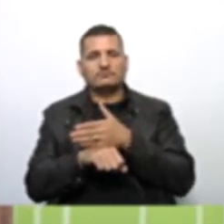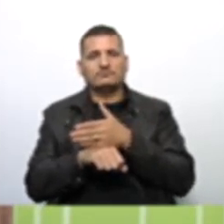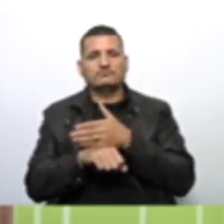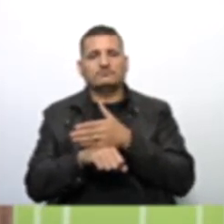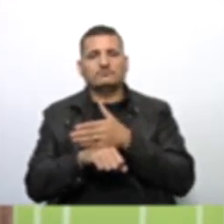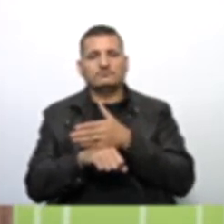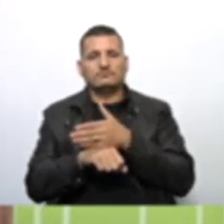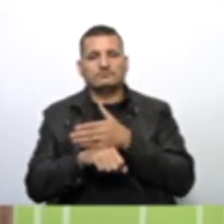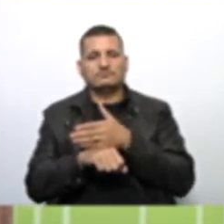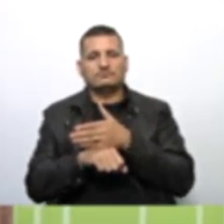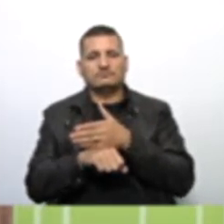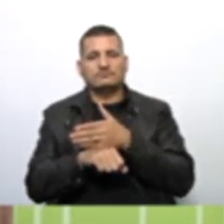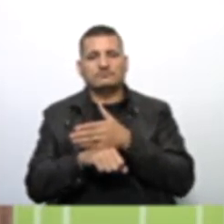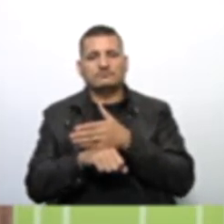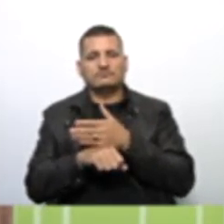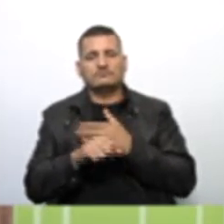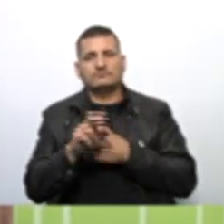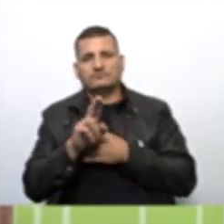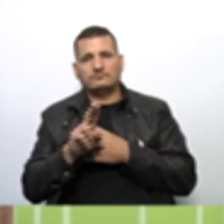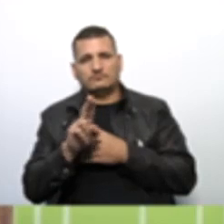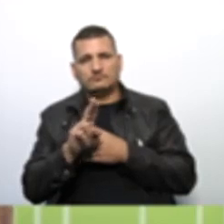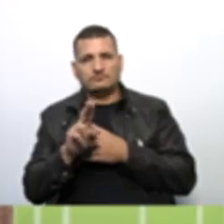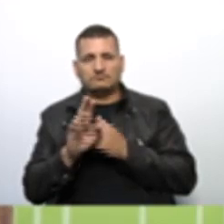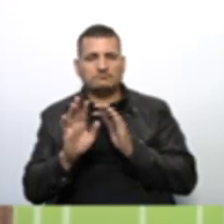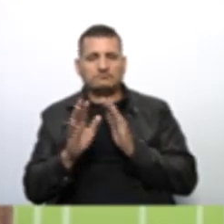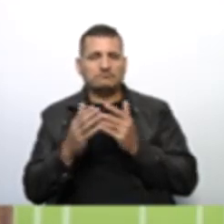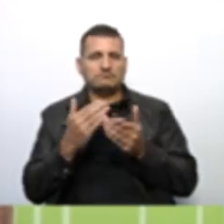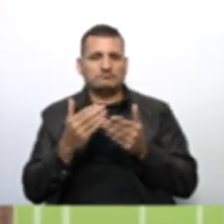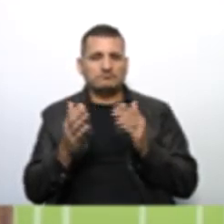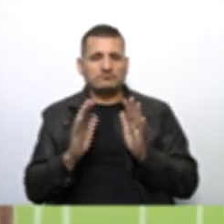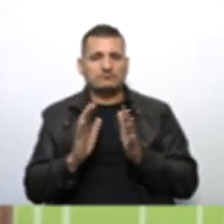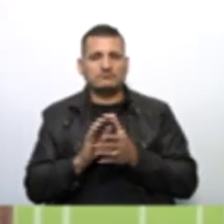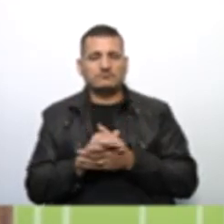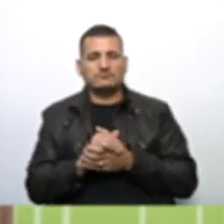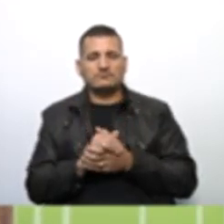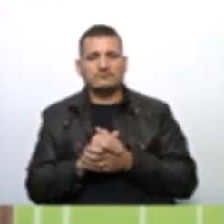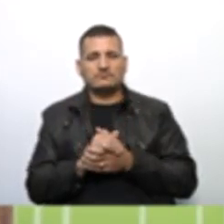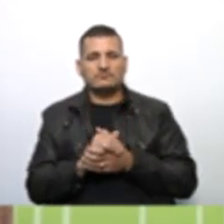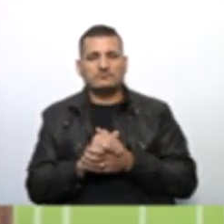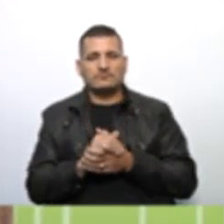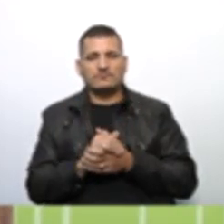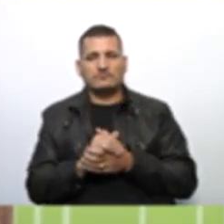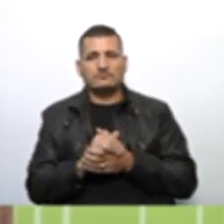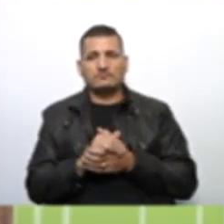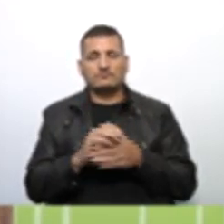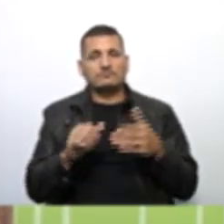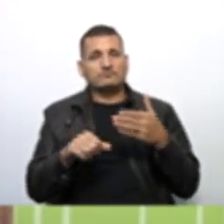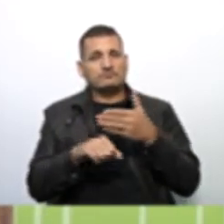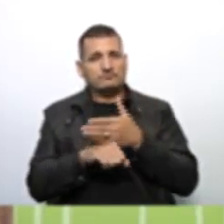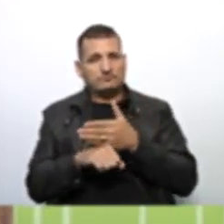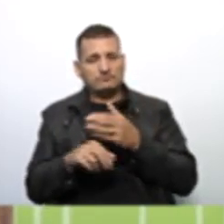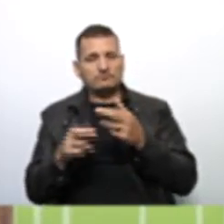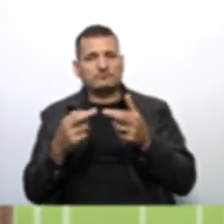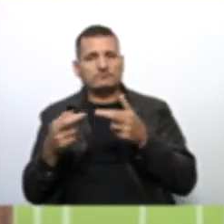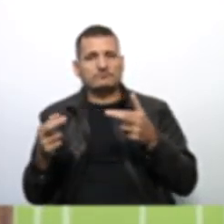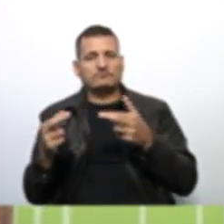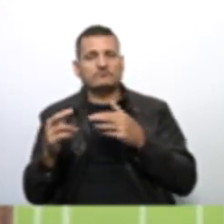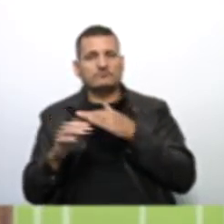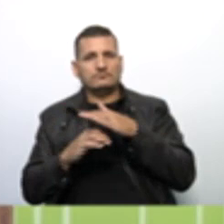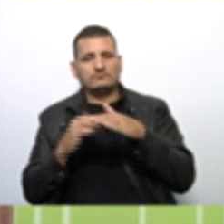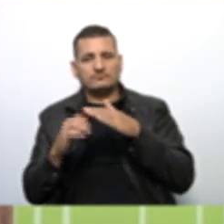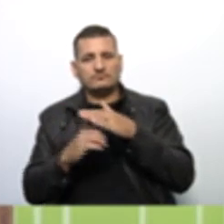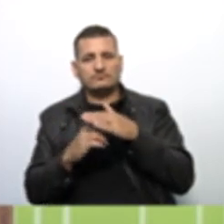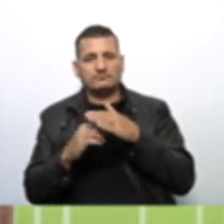link, utilizando os meios que eles vão lhe informar. Você acessa a rede interna da empresa,